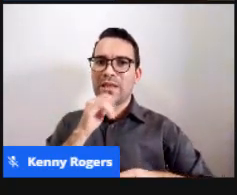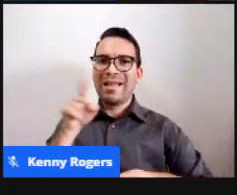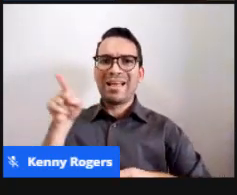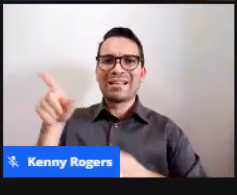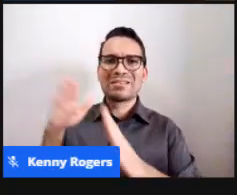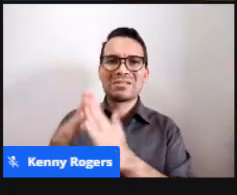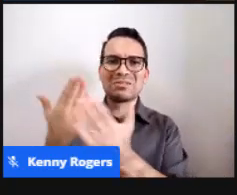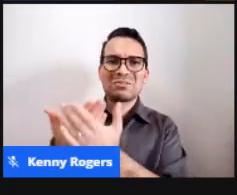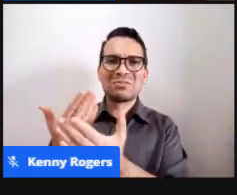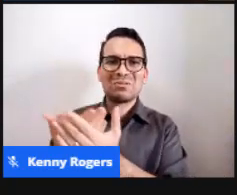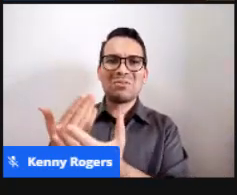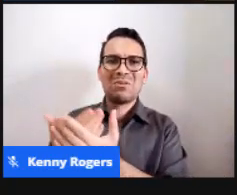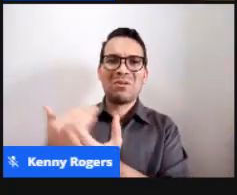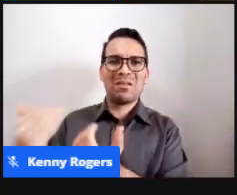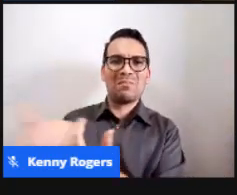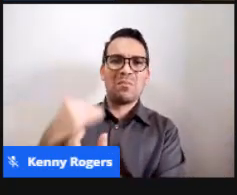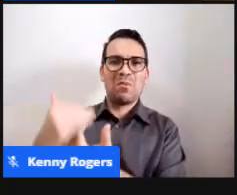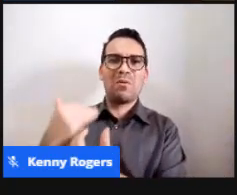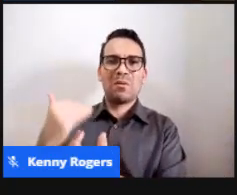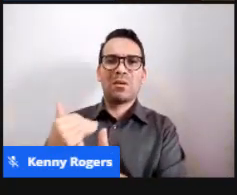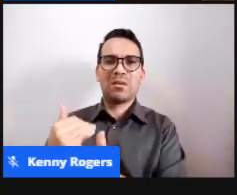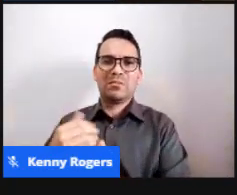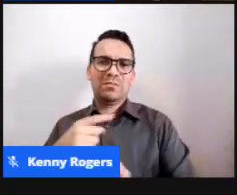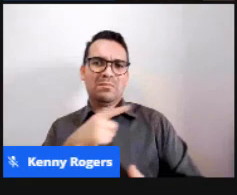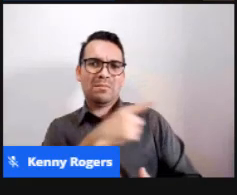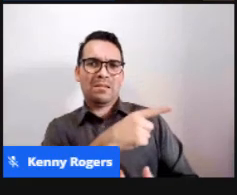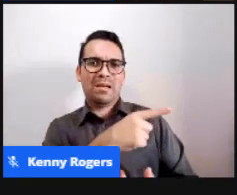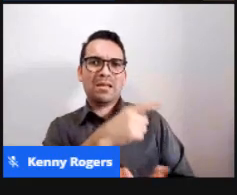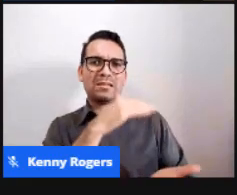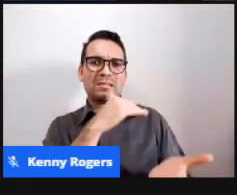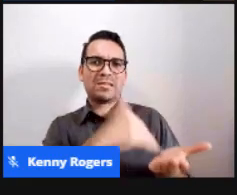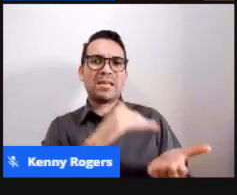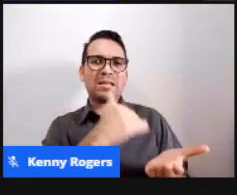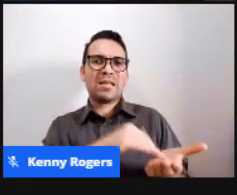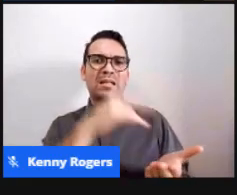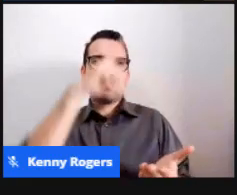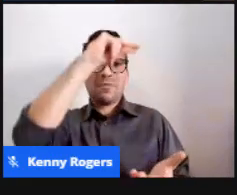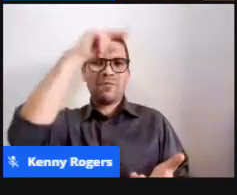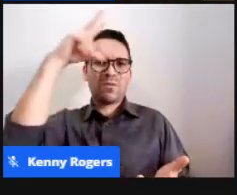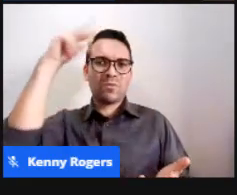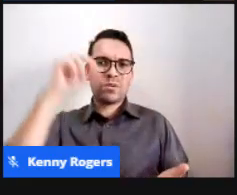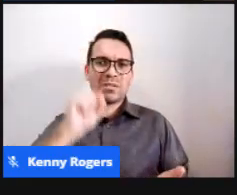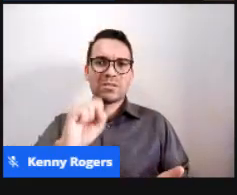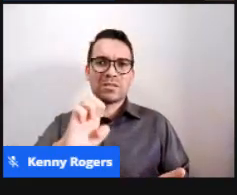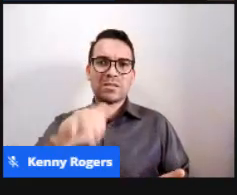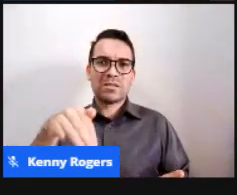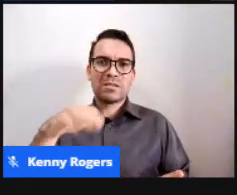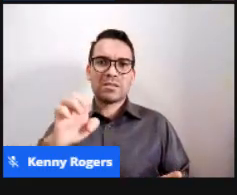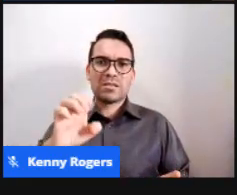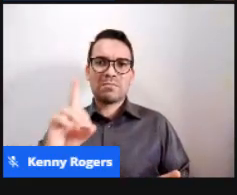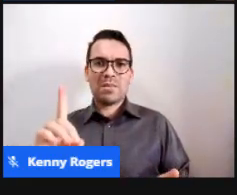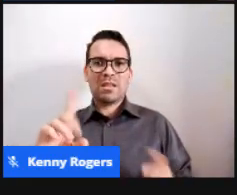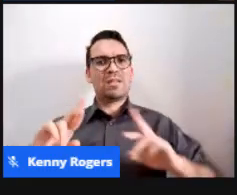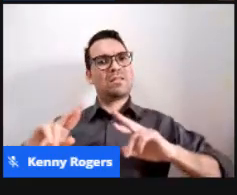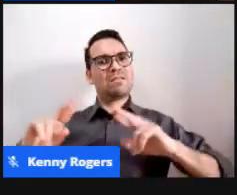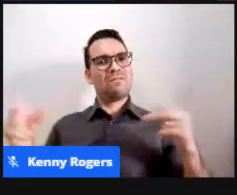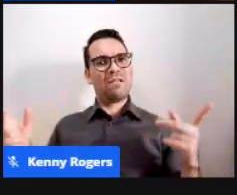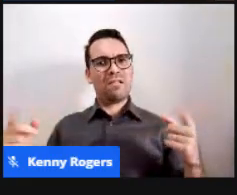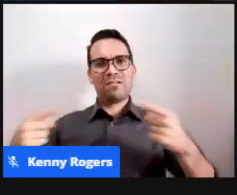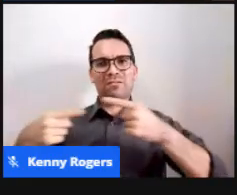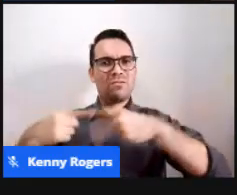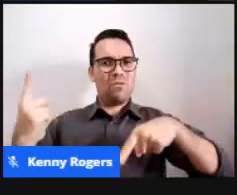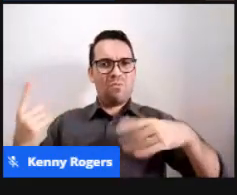é não. É sempre como a escola orienta. Então, você vai olhar e vai falar assim, bom, vou desenvolver